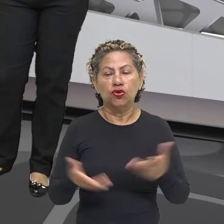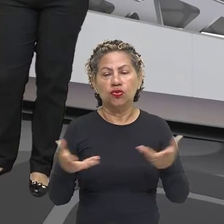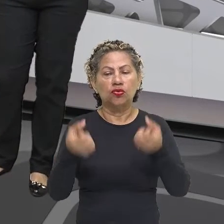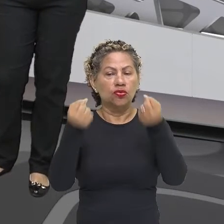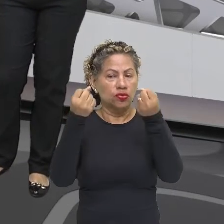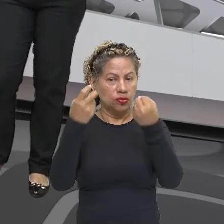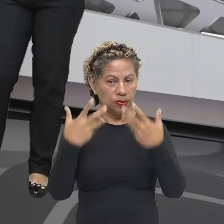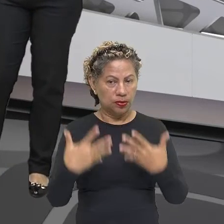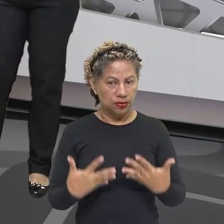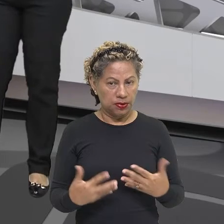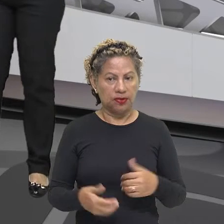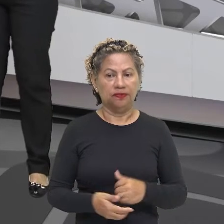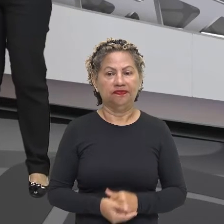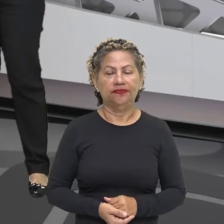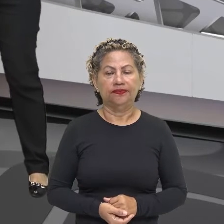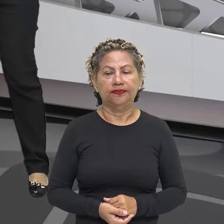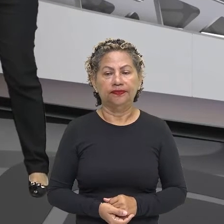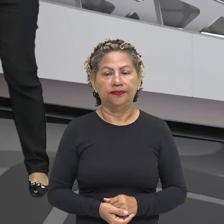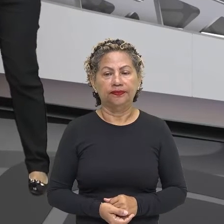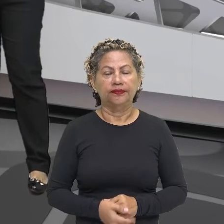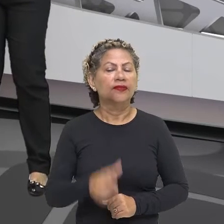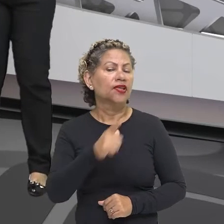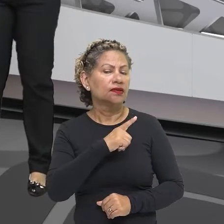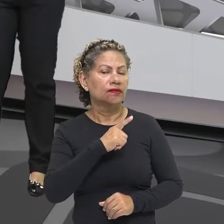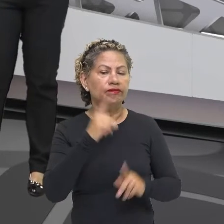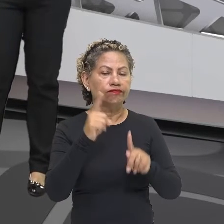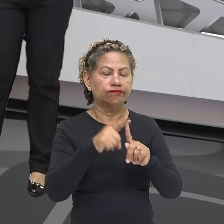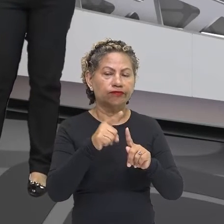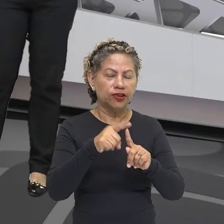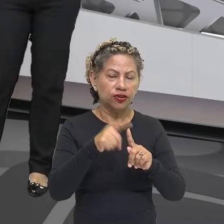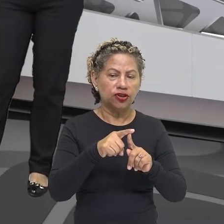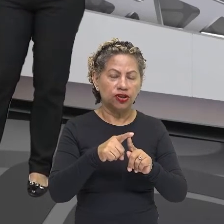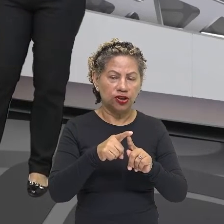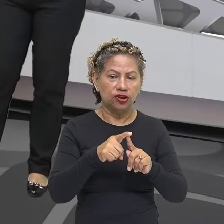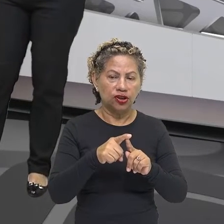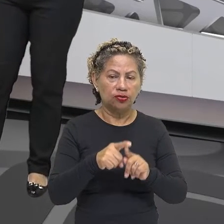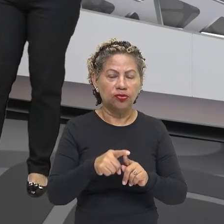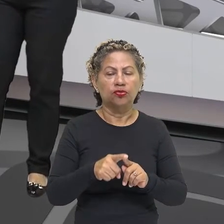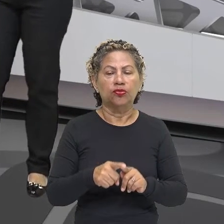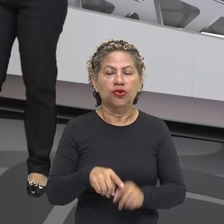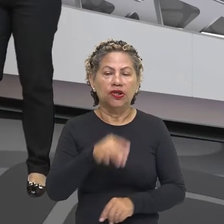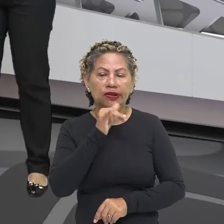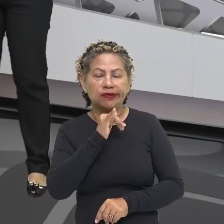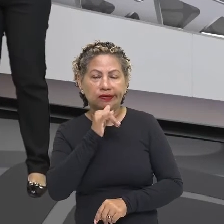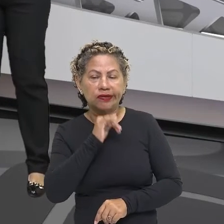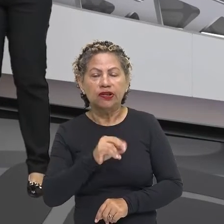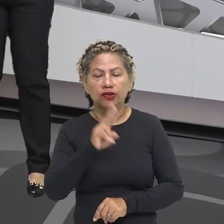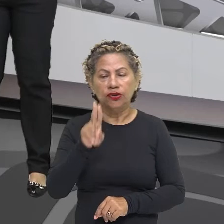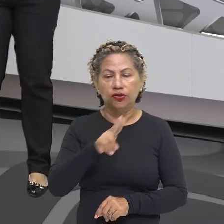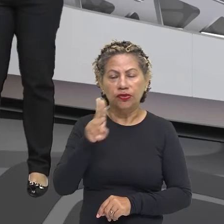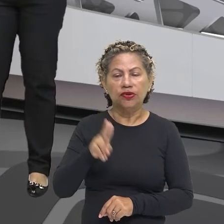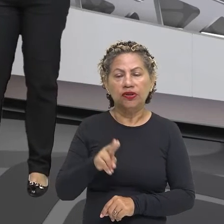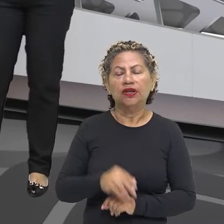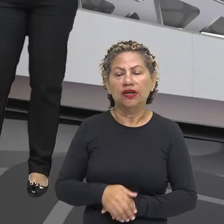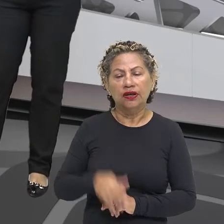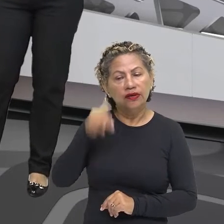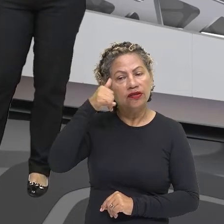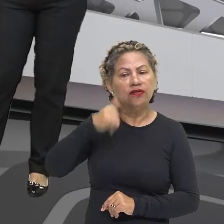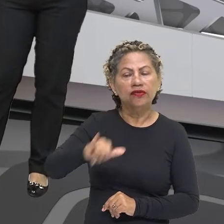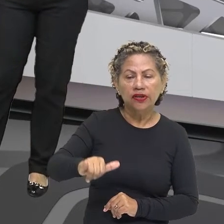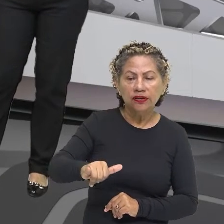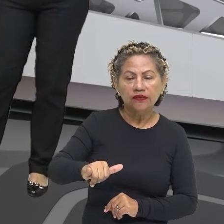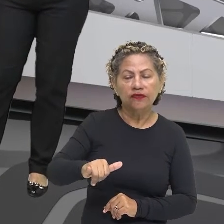Os dispositivos menores, como HD, externo, CD-ROM, esses podem danificar, tá